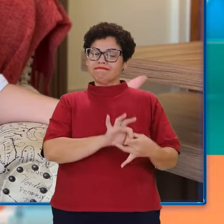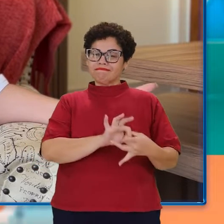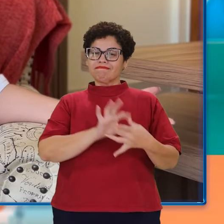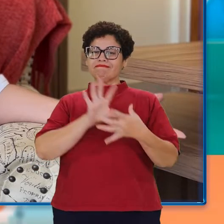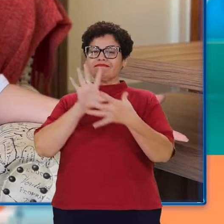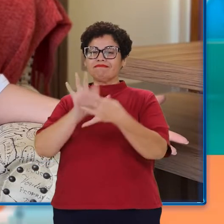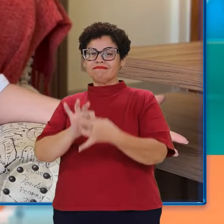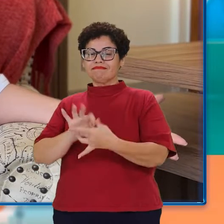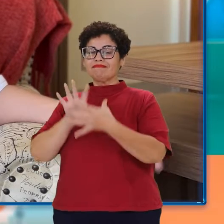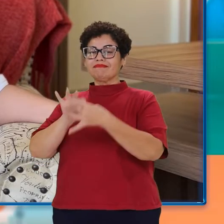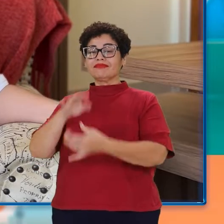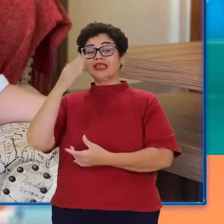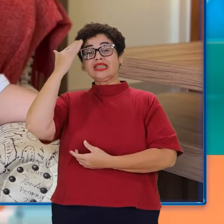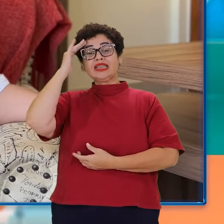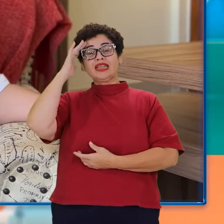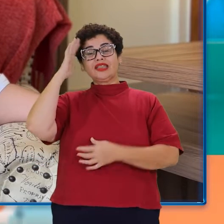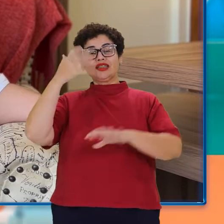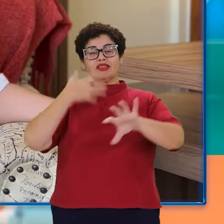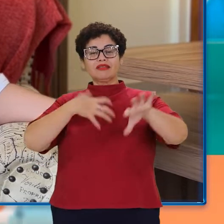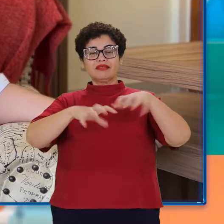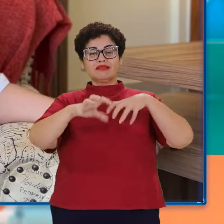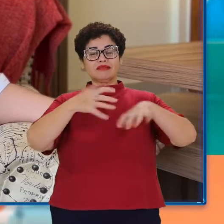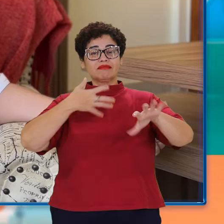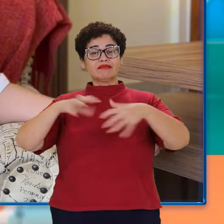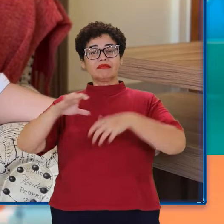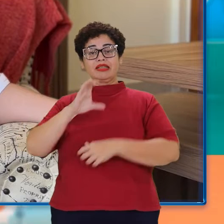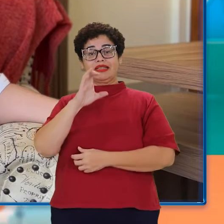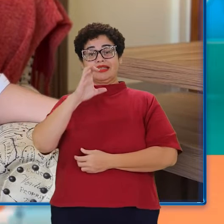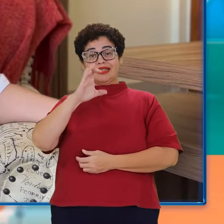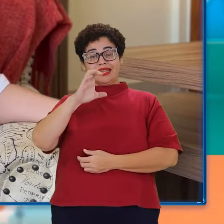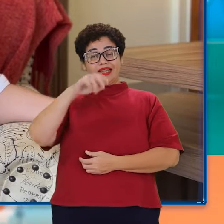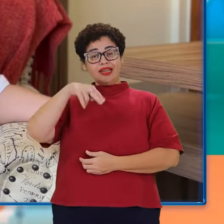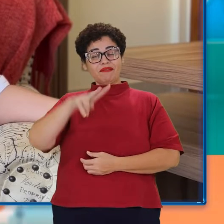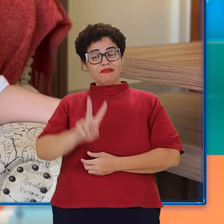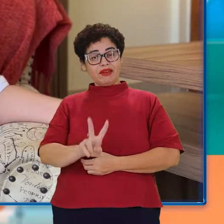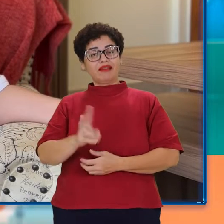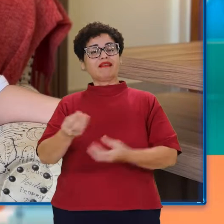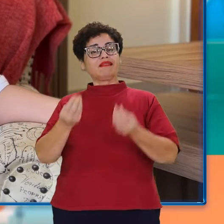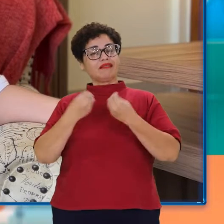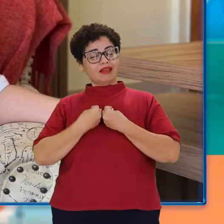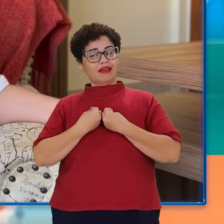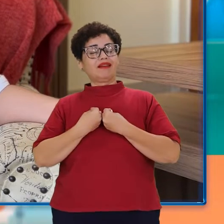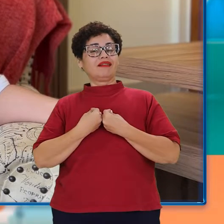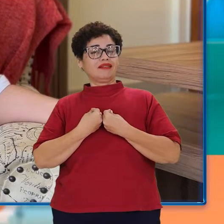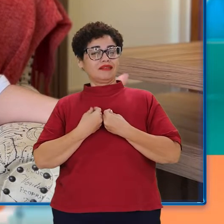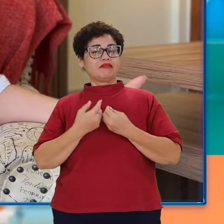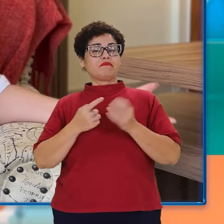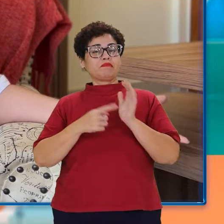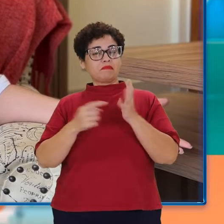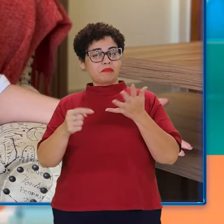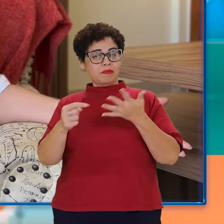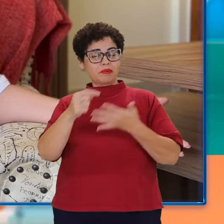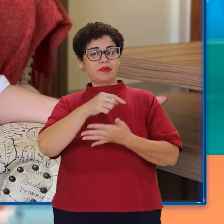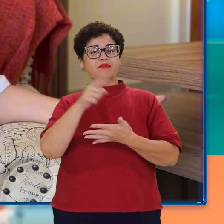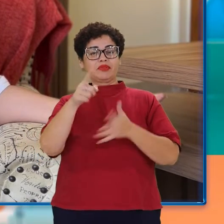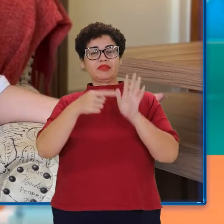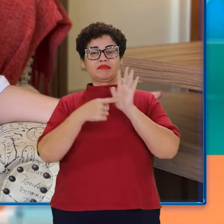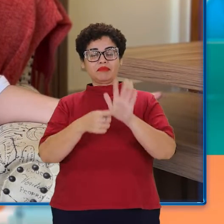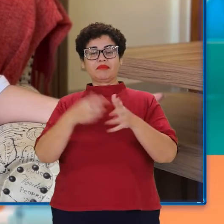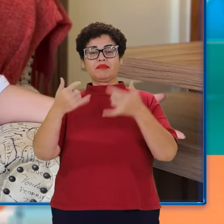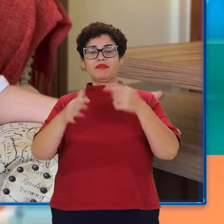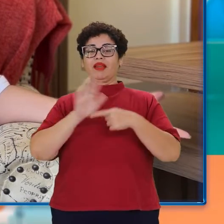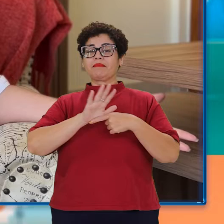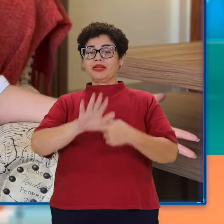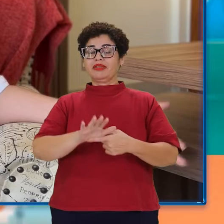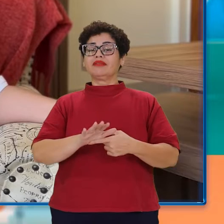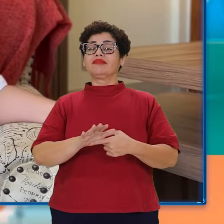dessa conexão, desse entendimento do outro. E a CNV, ela traz tudo isso. Você trouxe, nos